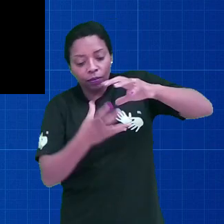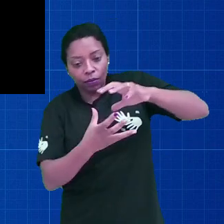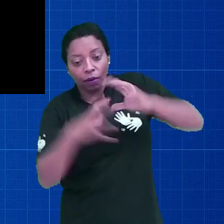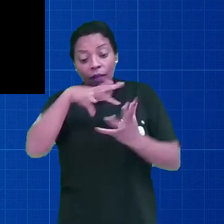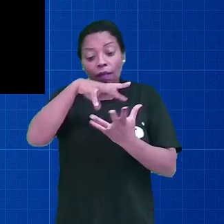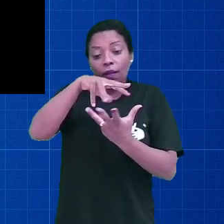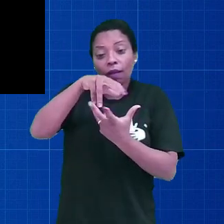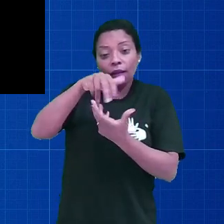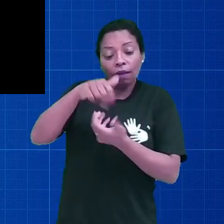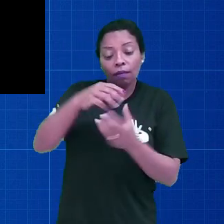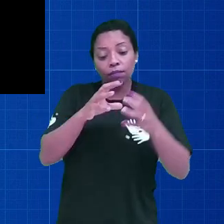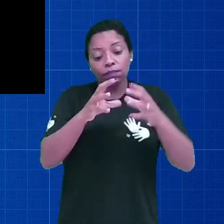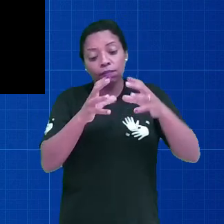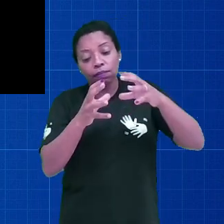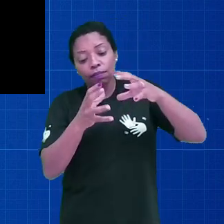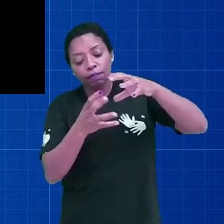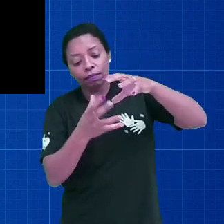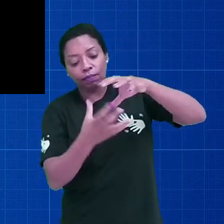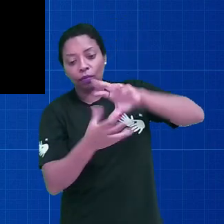nós temos uma inclinação